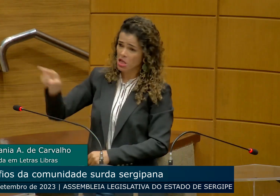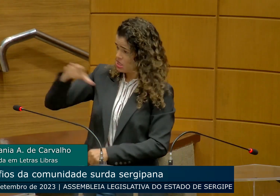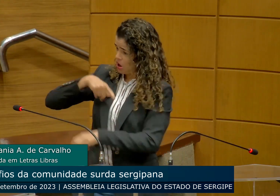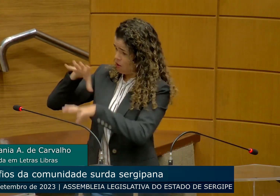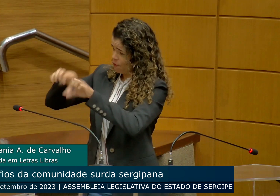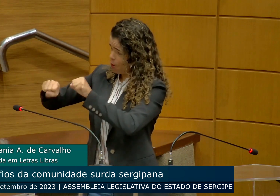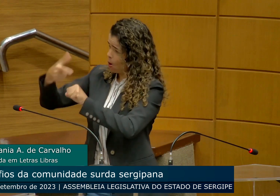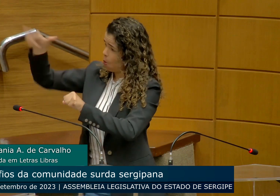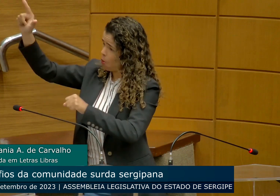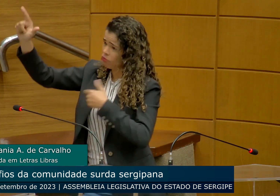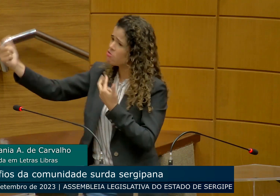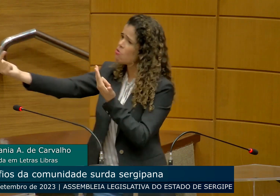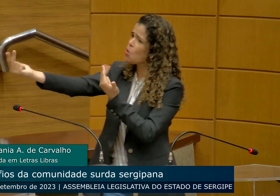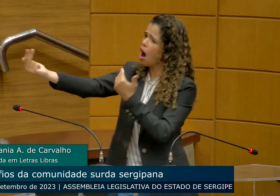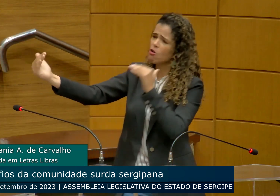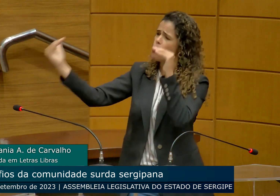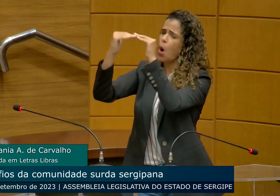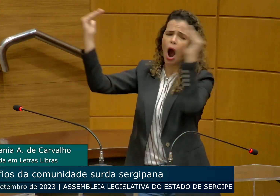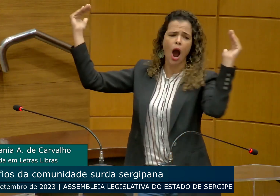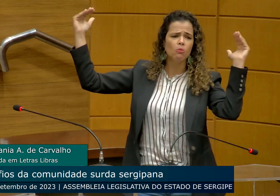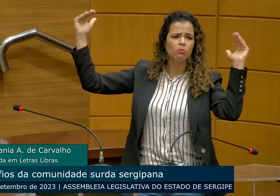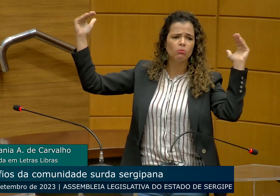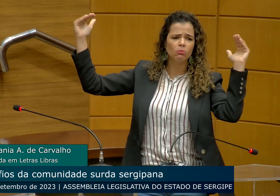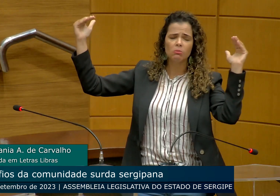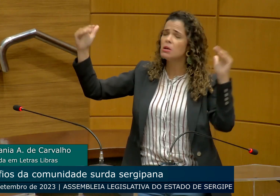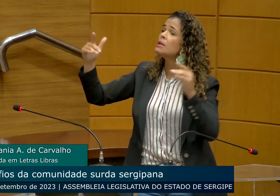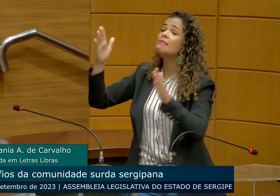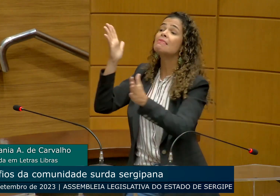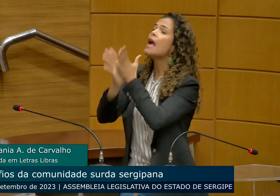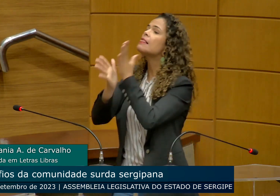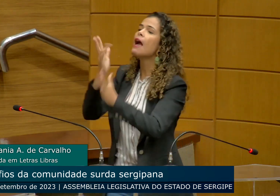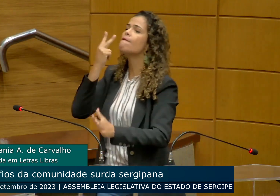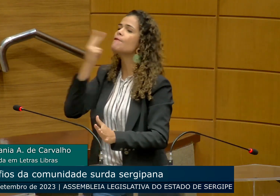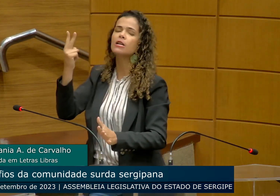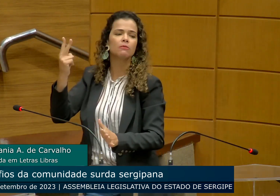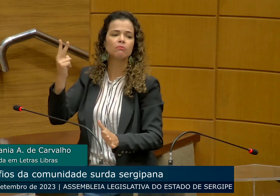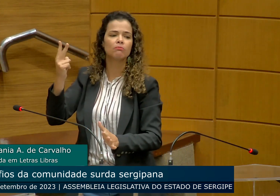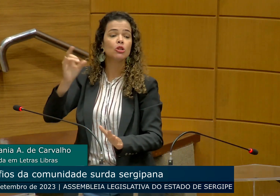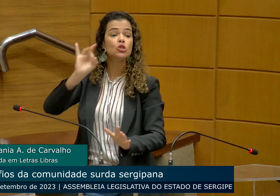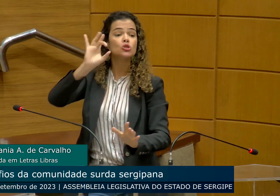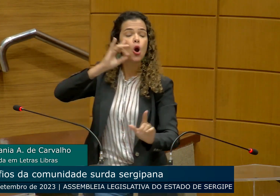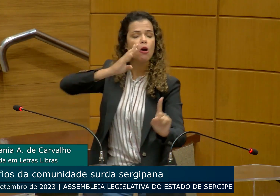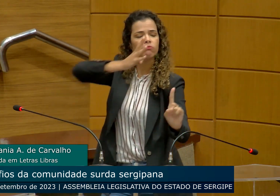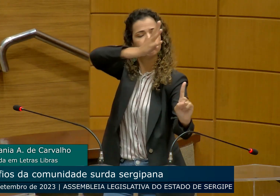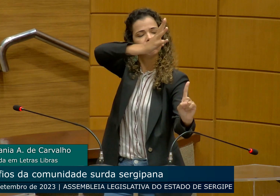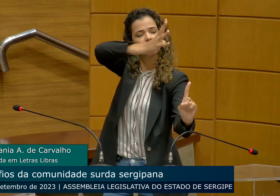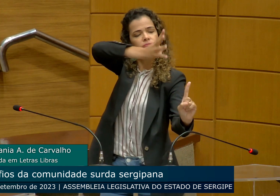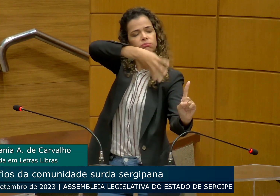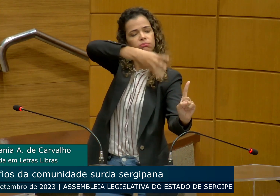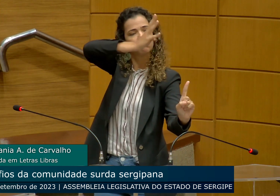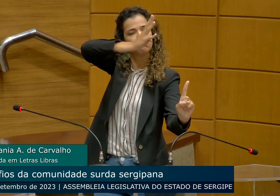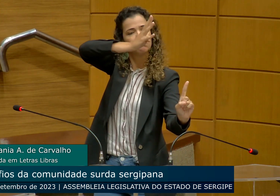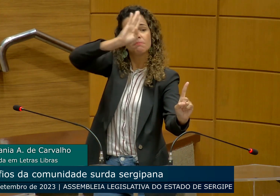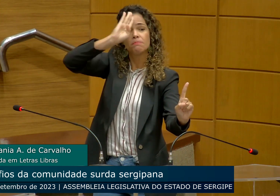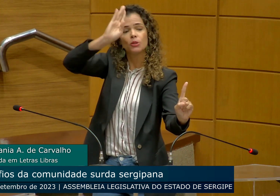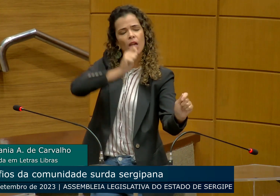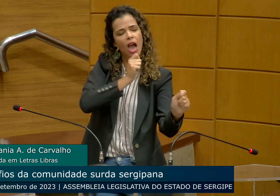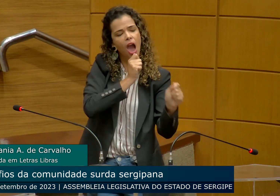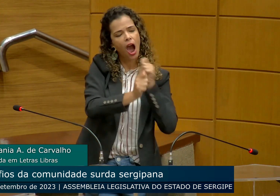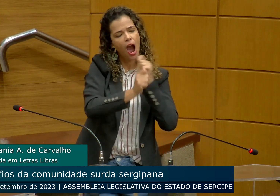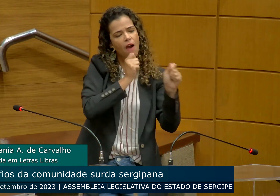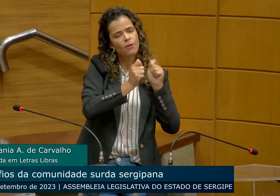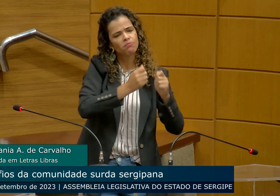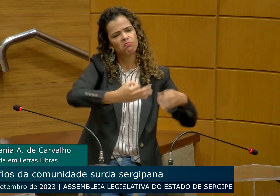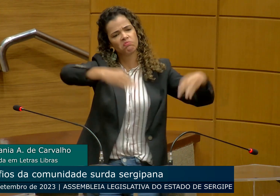Ah, formado, letras libras, por exemplo, igual, a mesma formatura, igual. Então, nada a ver um receber a mais e